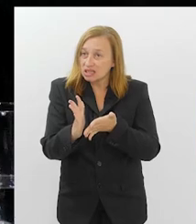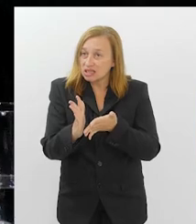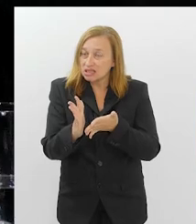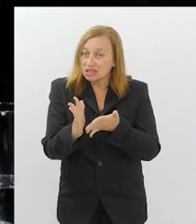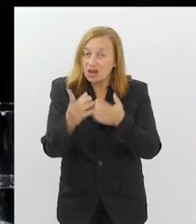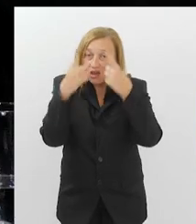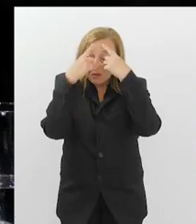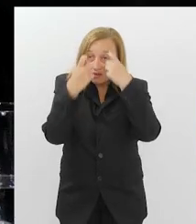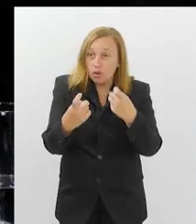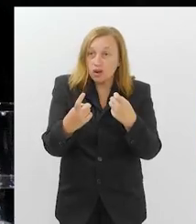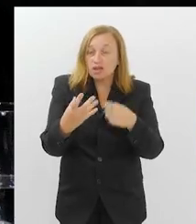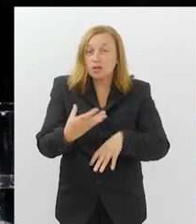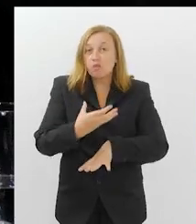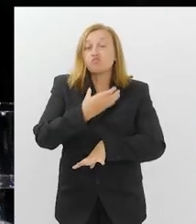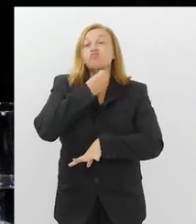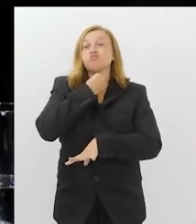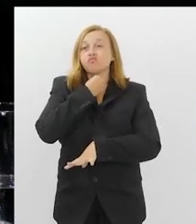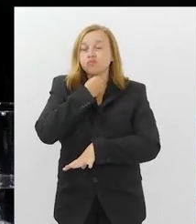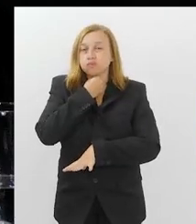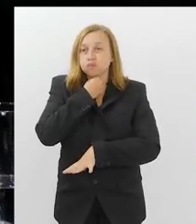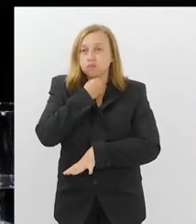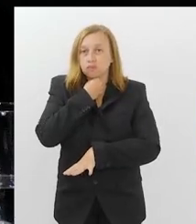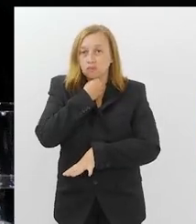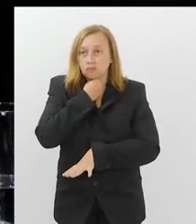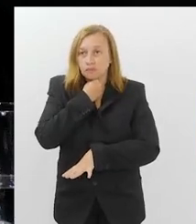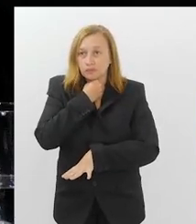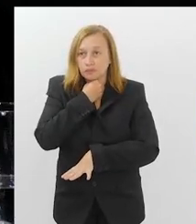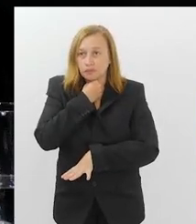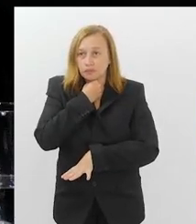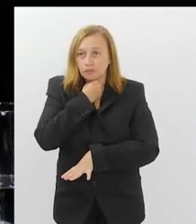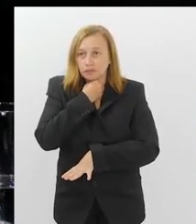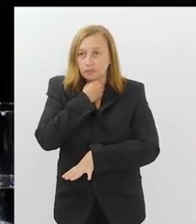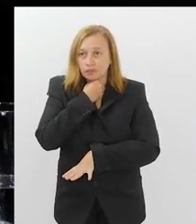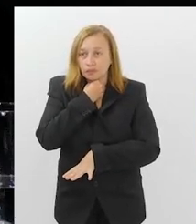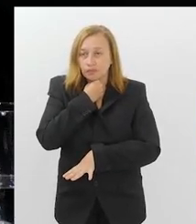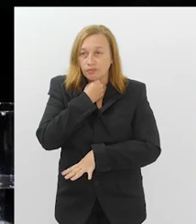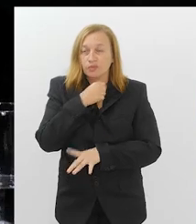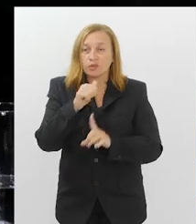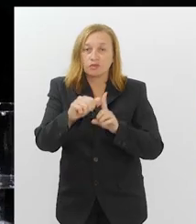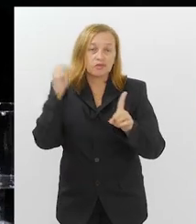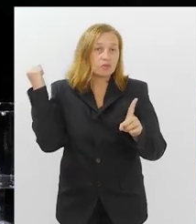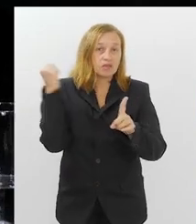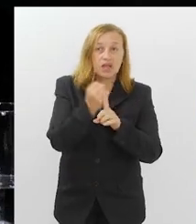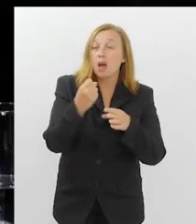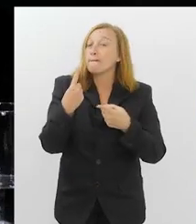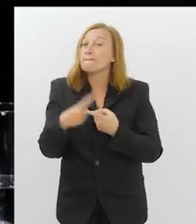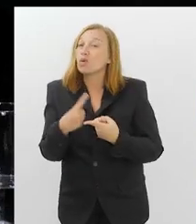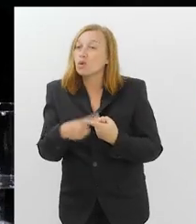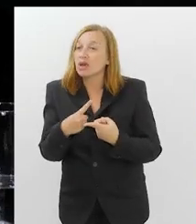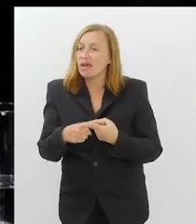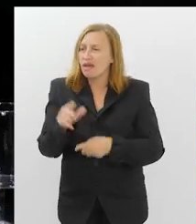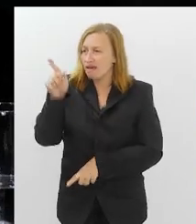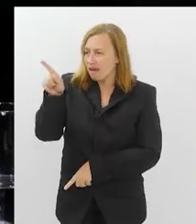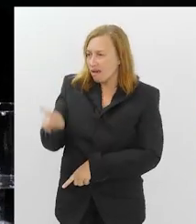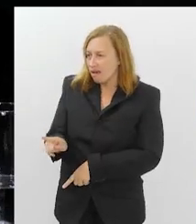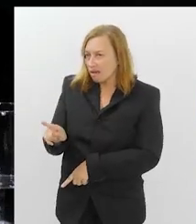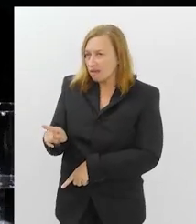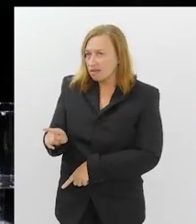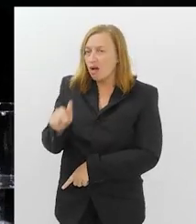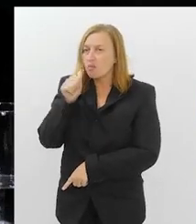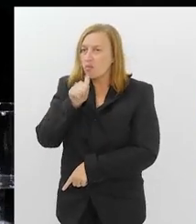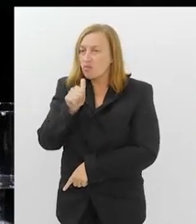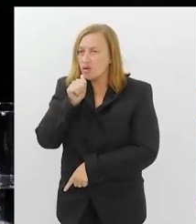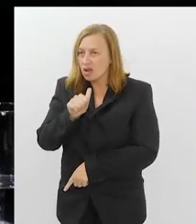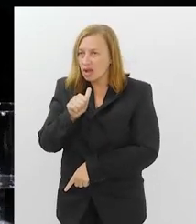alto nível de violência e de silenciamento que culmina em um feminicídio. Porque se essa mulher